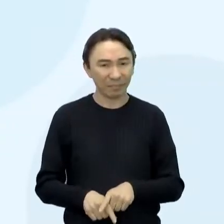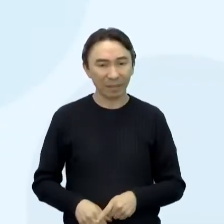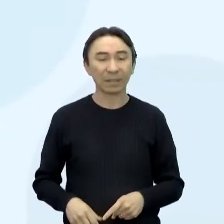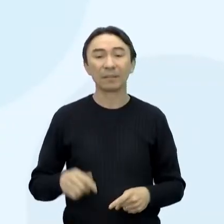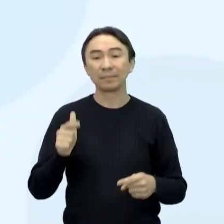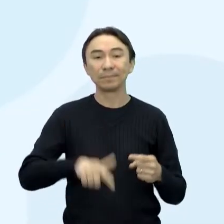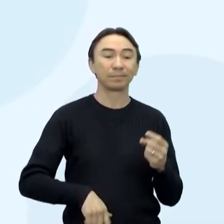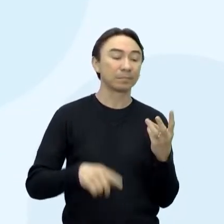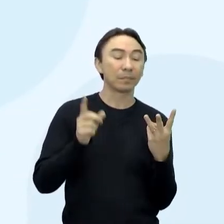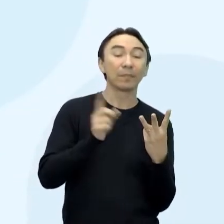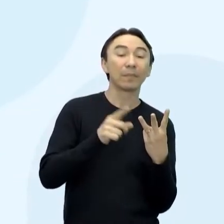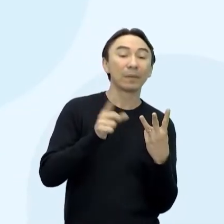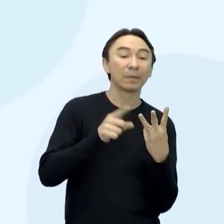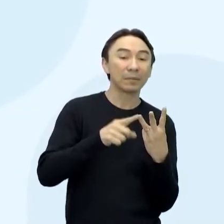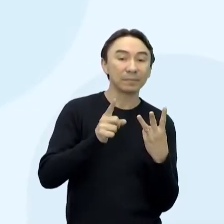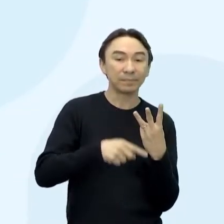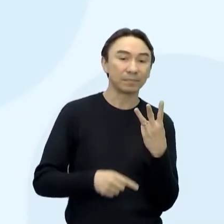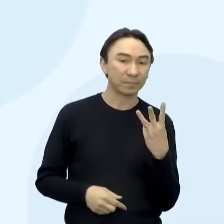desejabilidade.